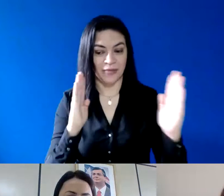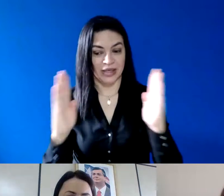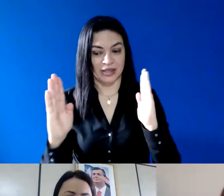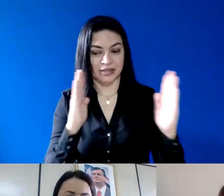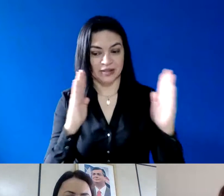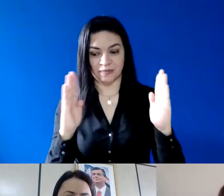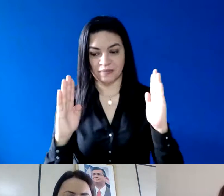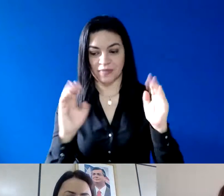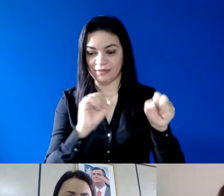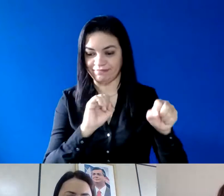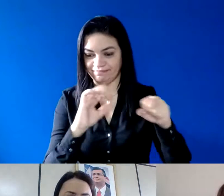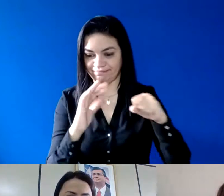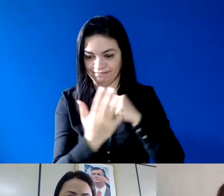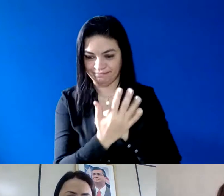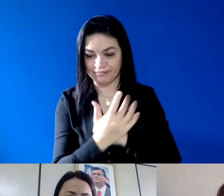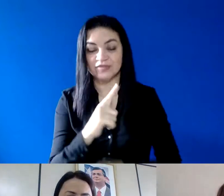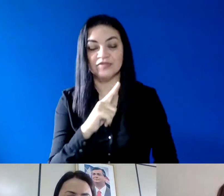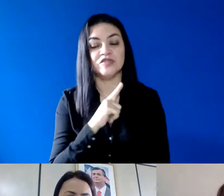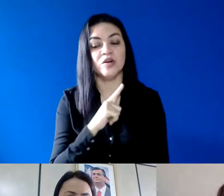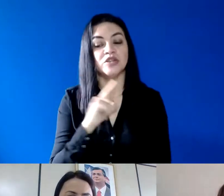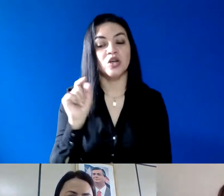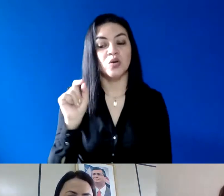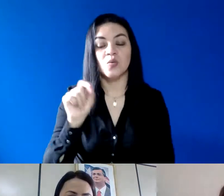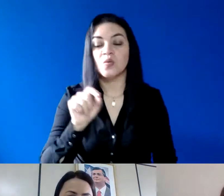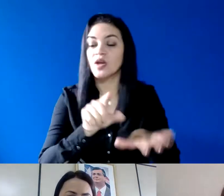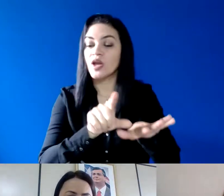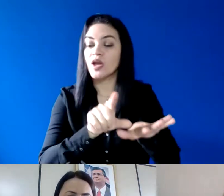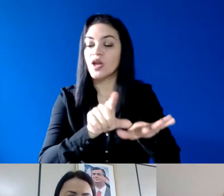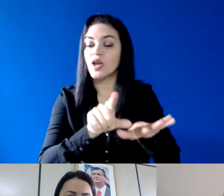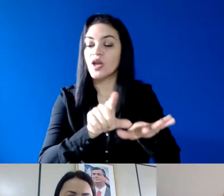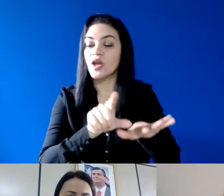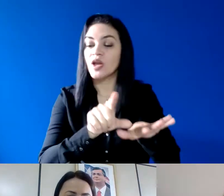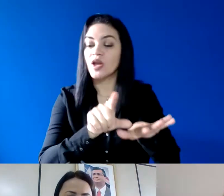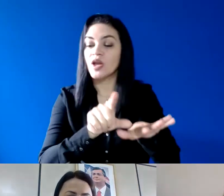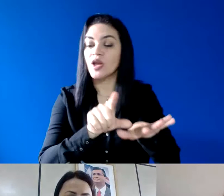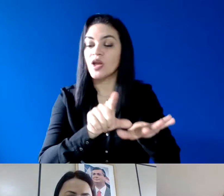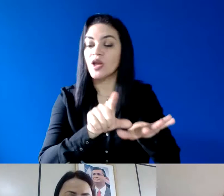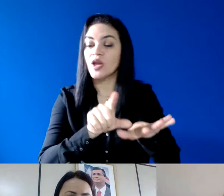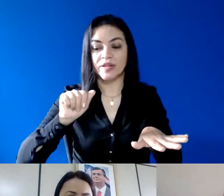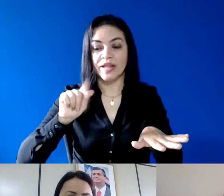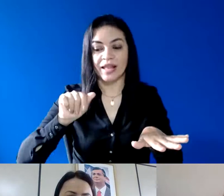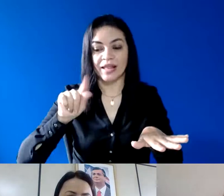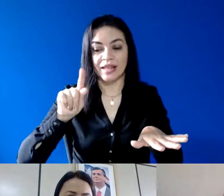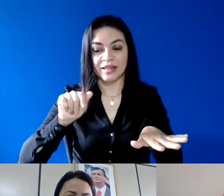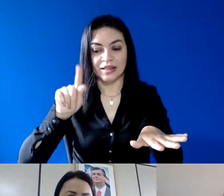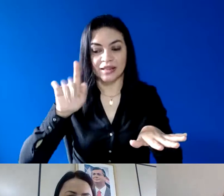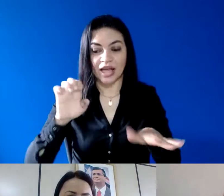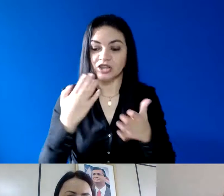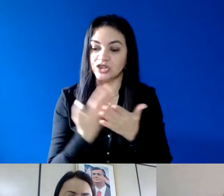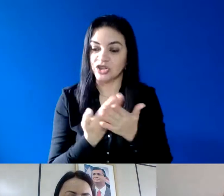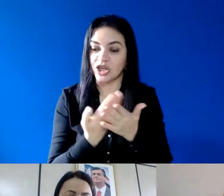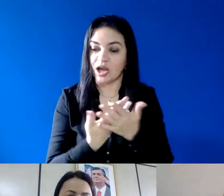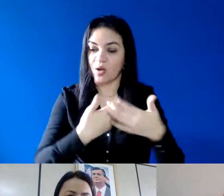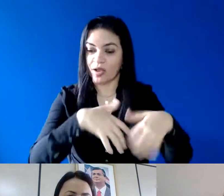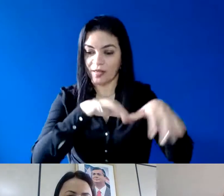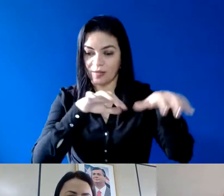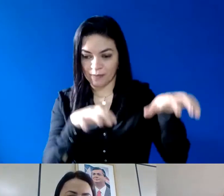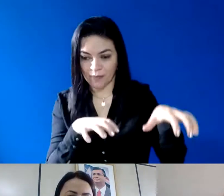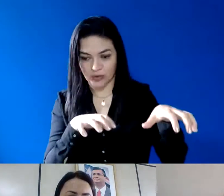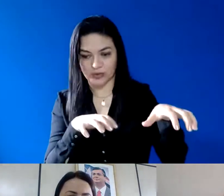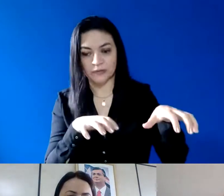pandemia, teremos uma modalidade, isso também aprovado pelo Conselho, de aulas remotas, mas